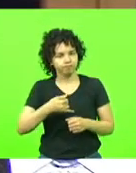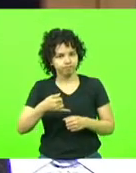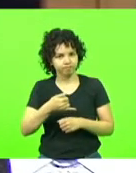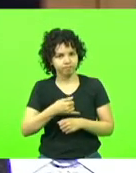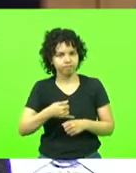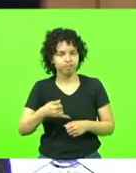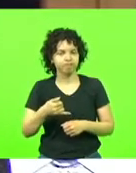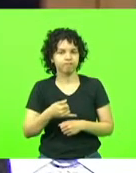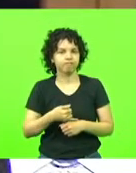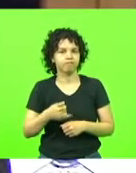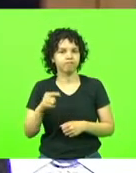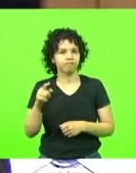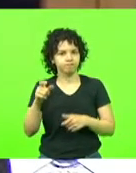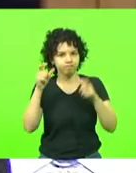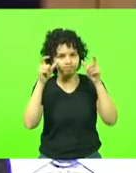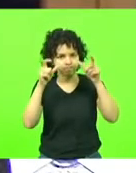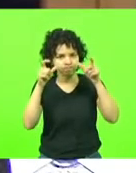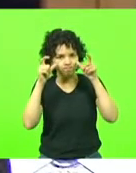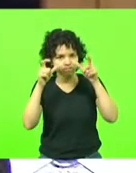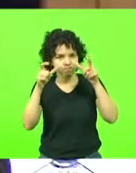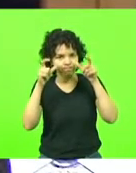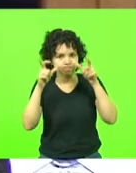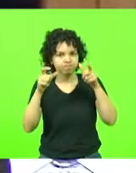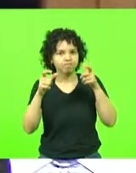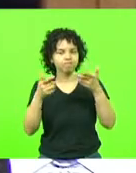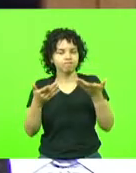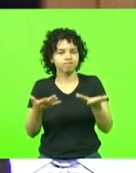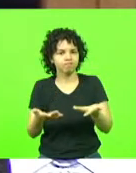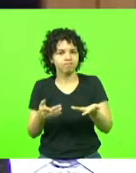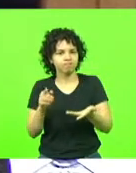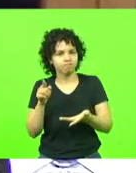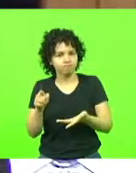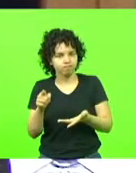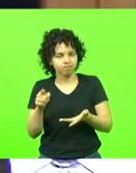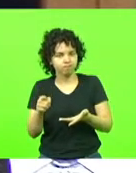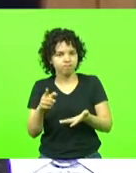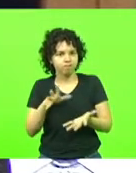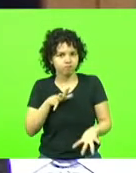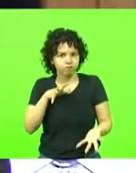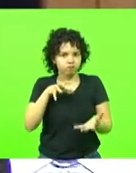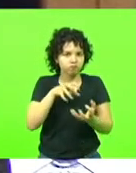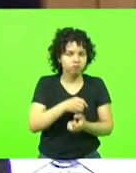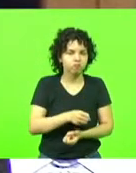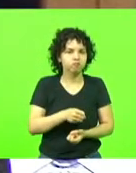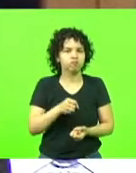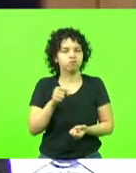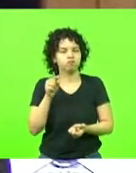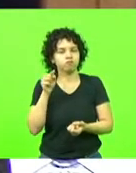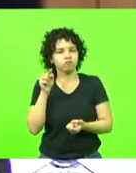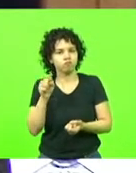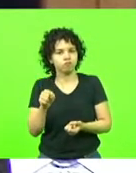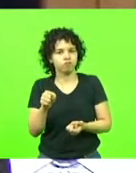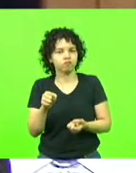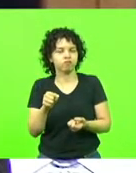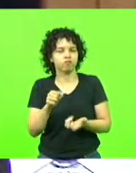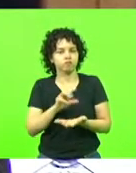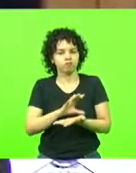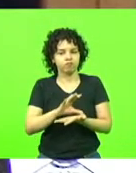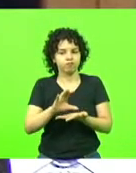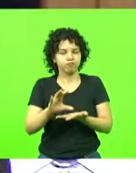forma gananciosa, de uma forma voraz, aplicou para o povo